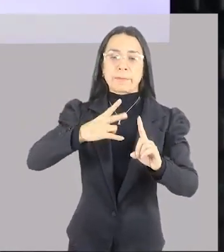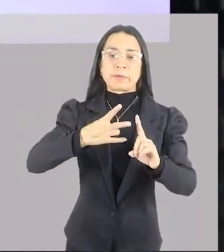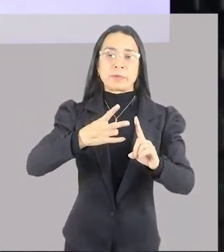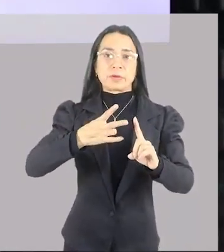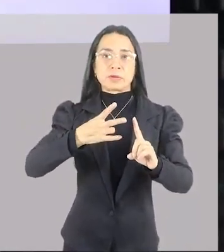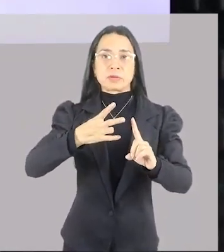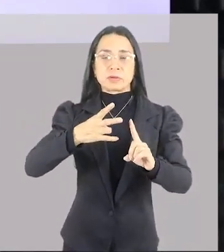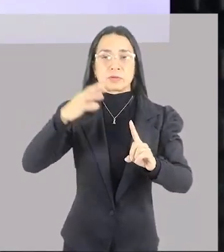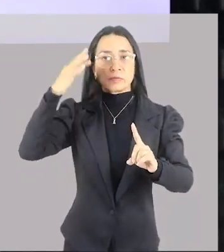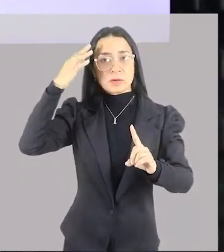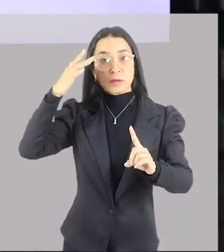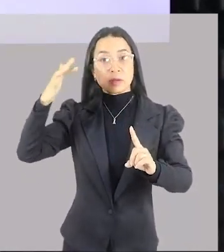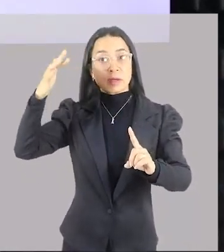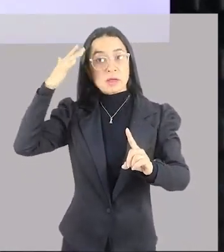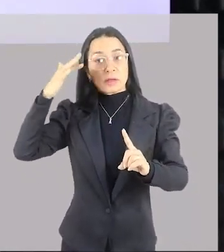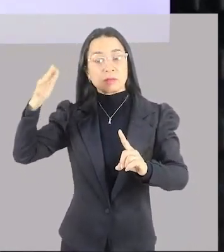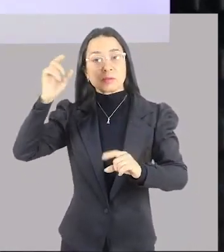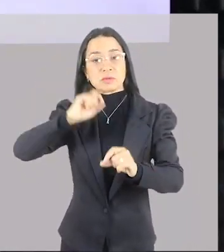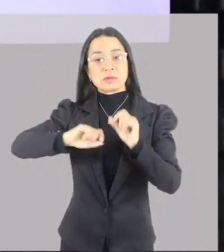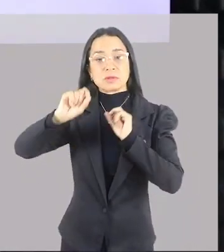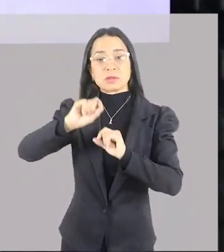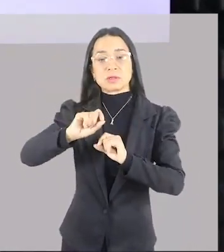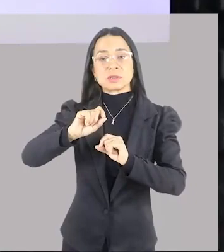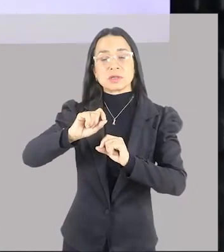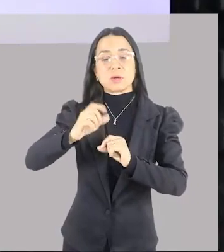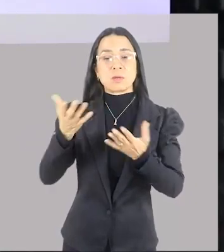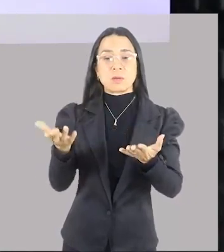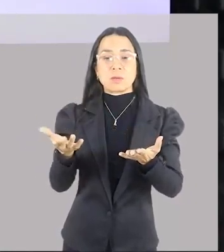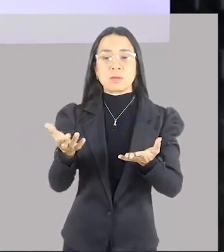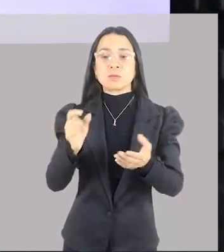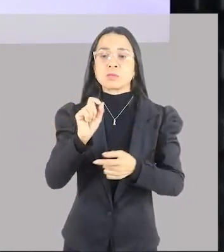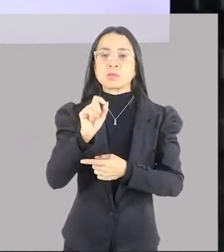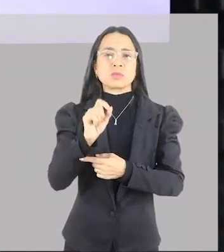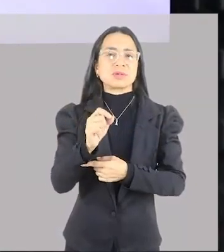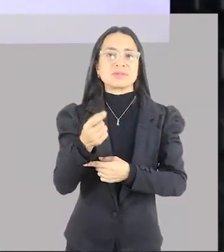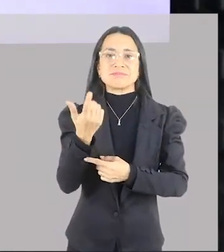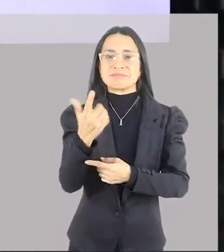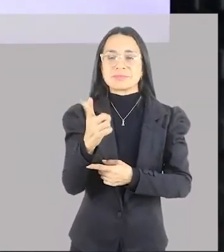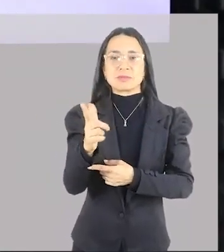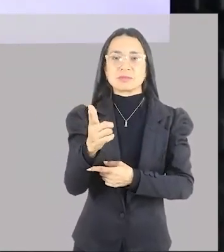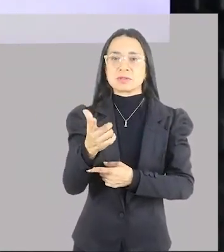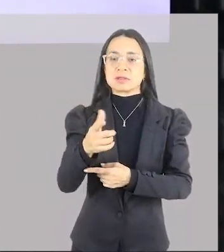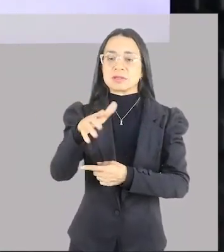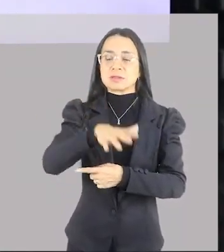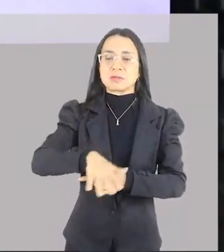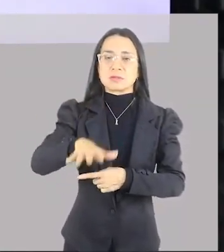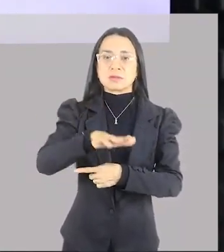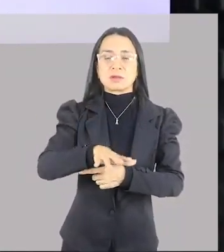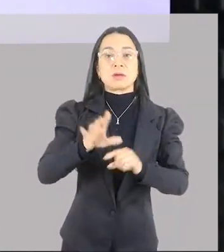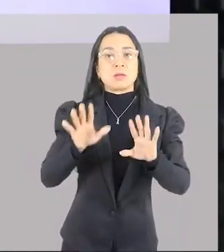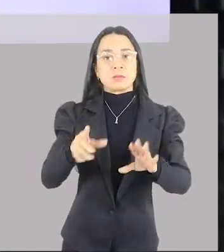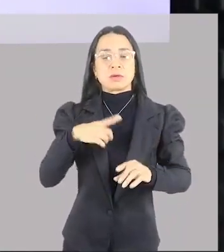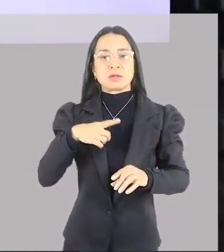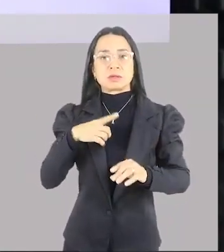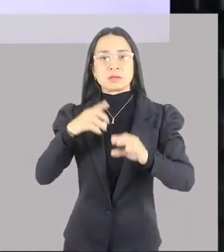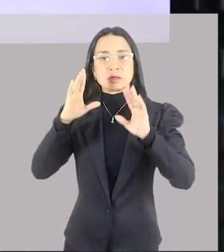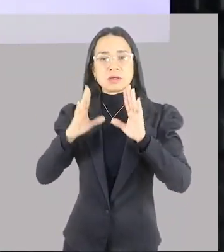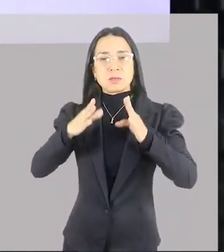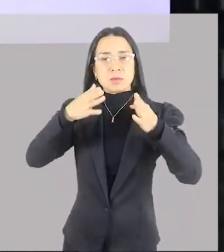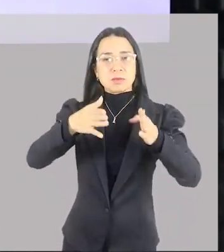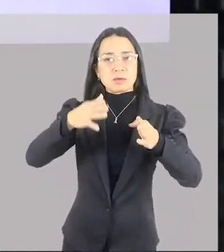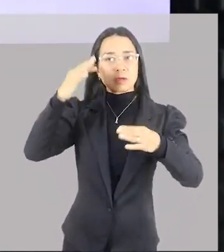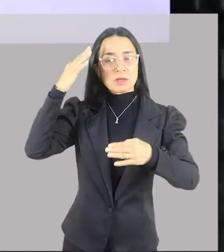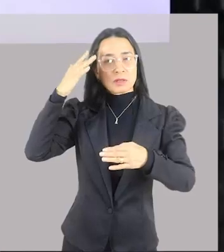até mesmo ficcional, dos seus sonhos, daquilo que não existe na realidade, mas que você projeta na